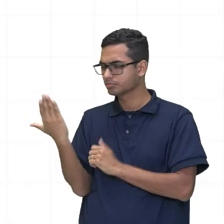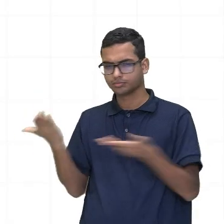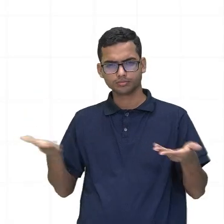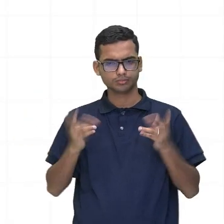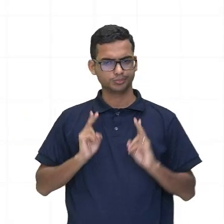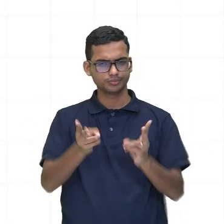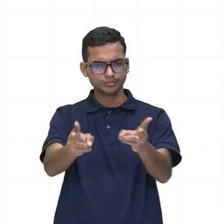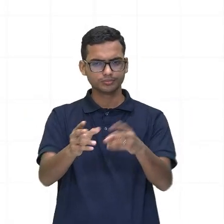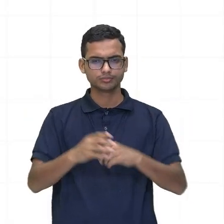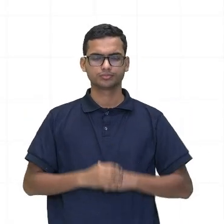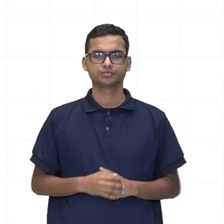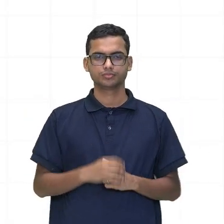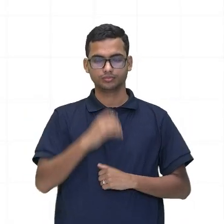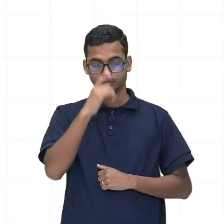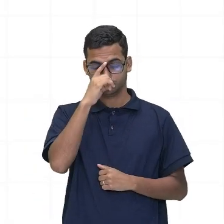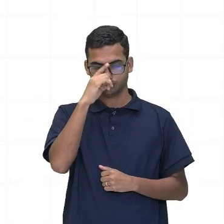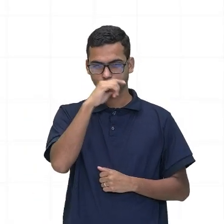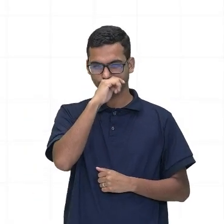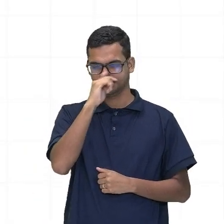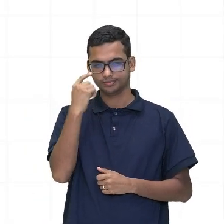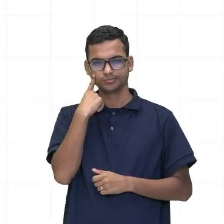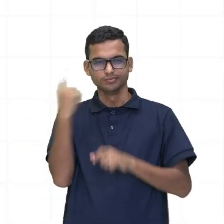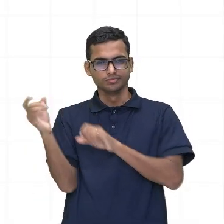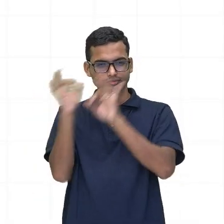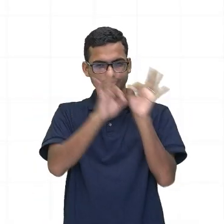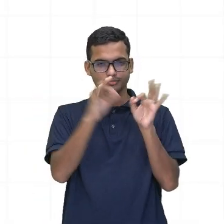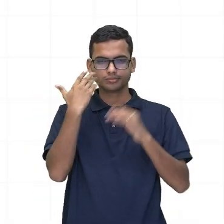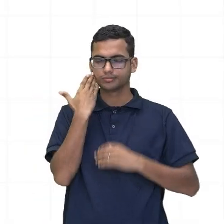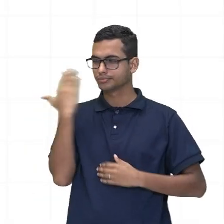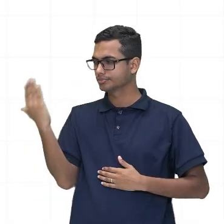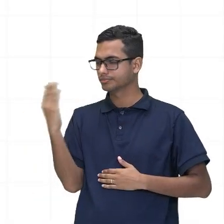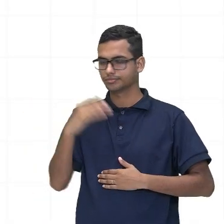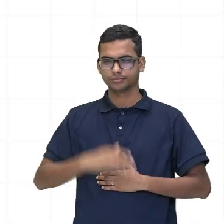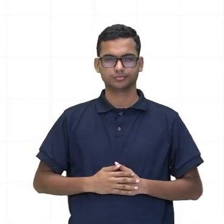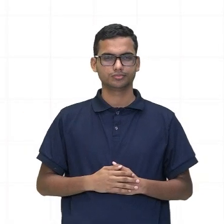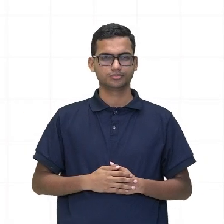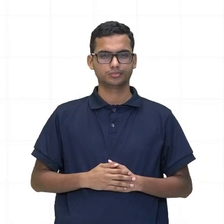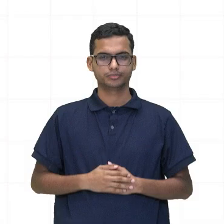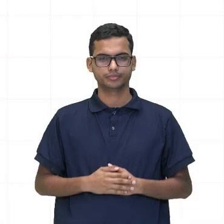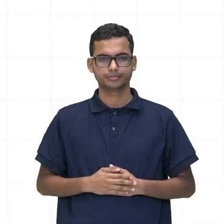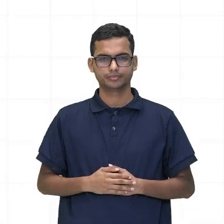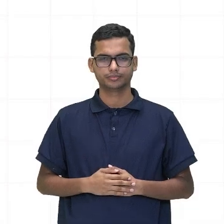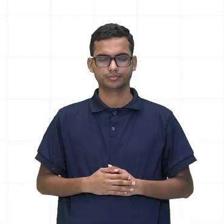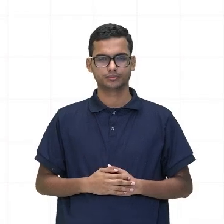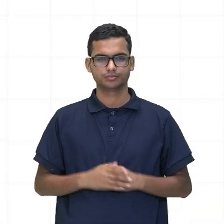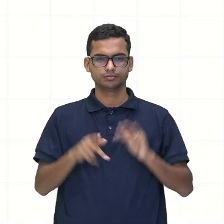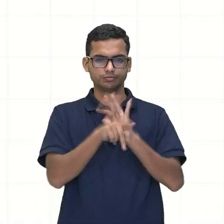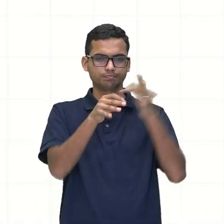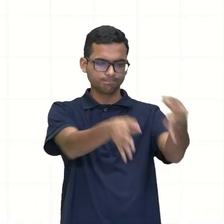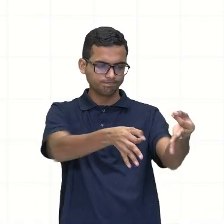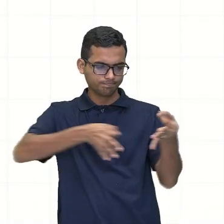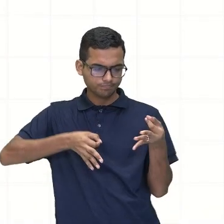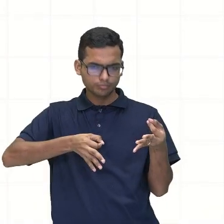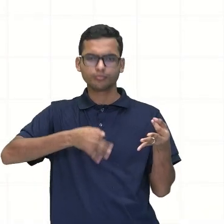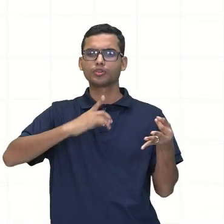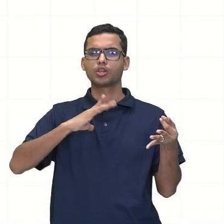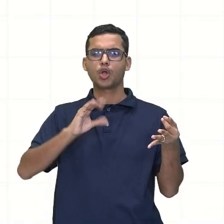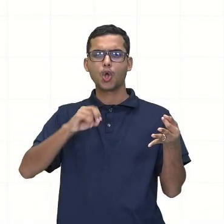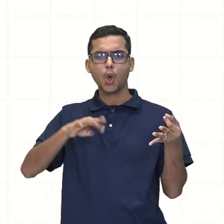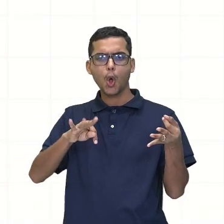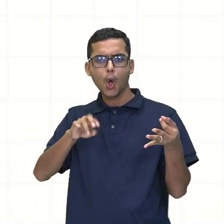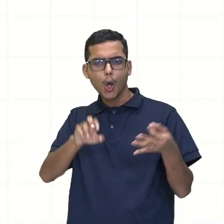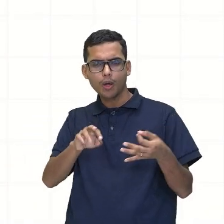continuar. Observe abaixo o extrato de uma conta corrente, melhor, uma